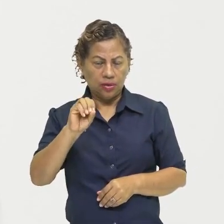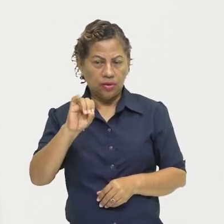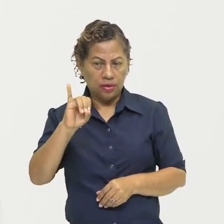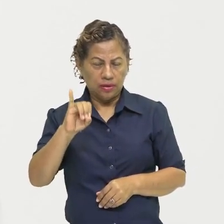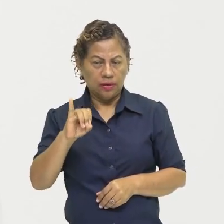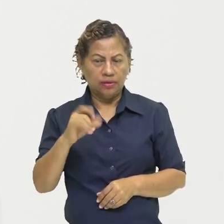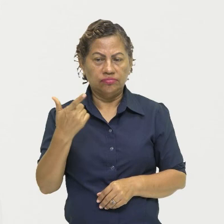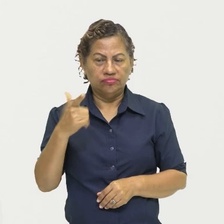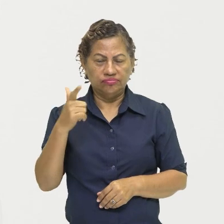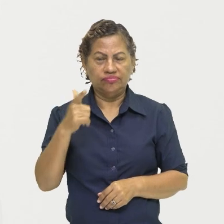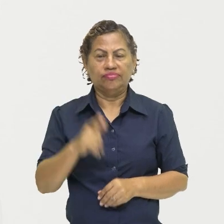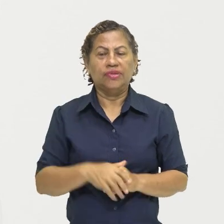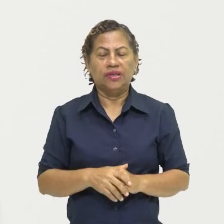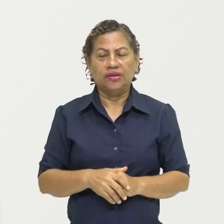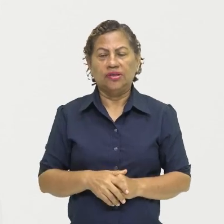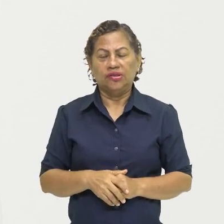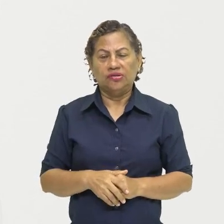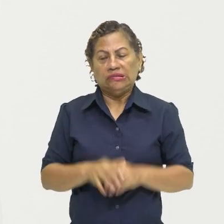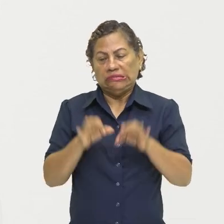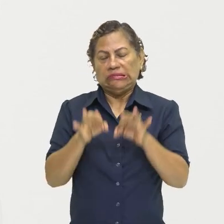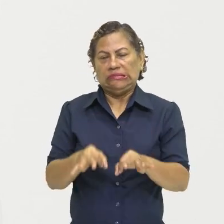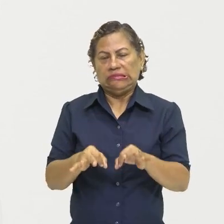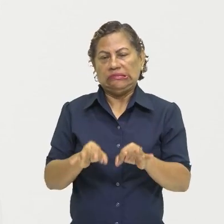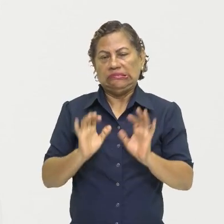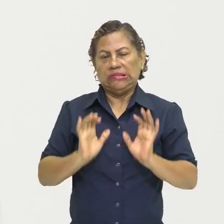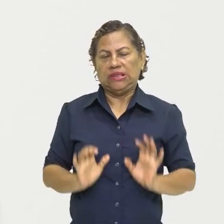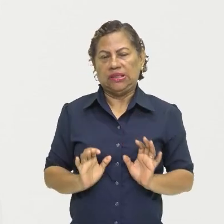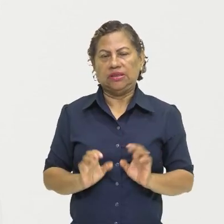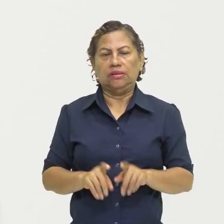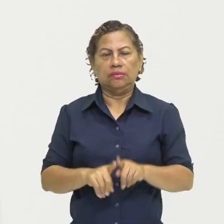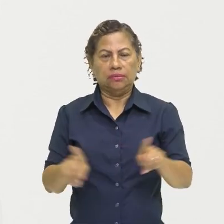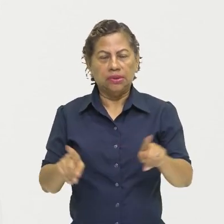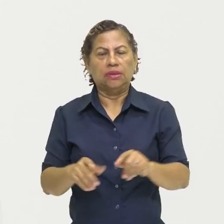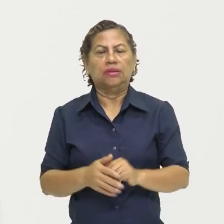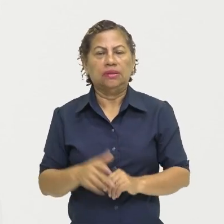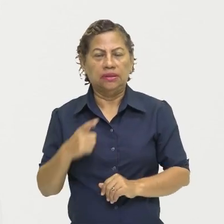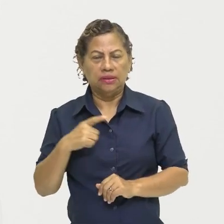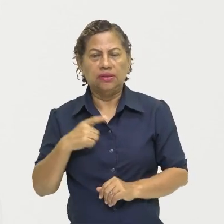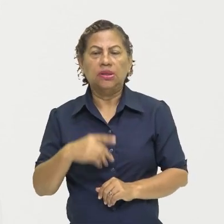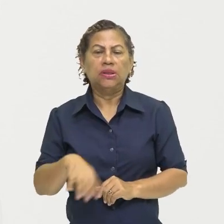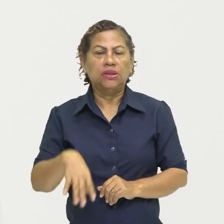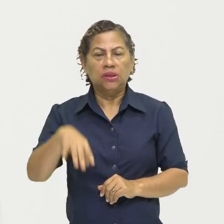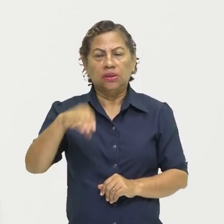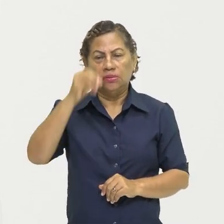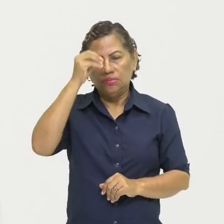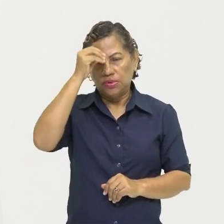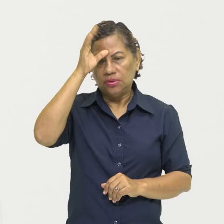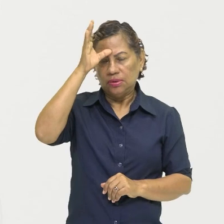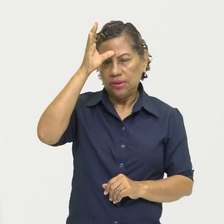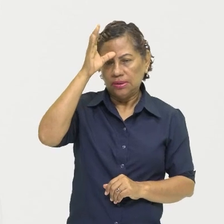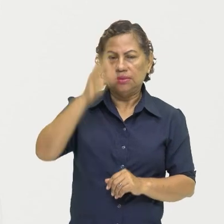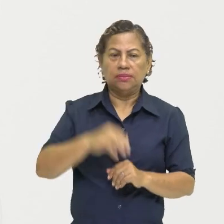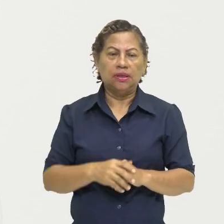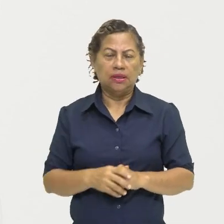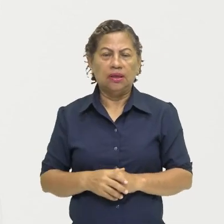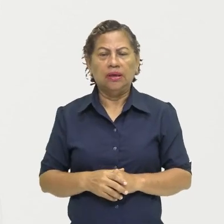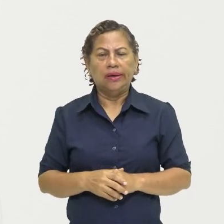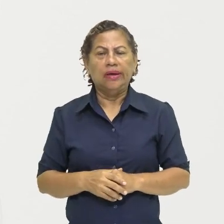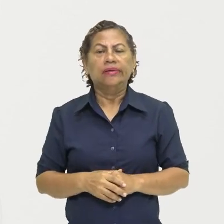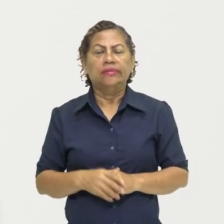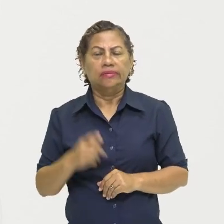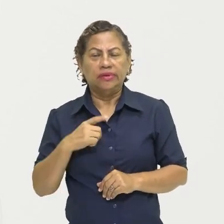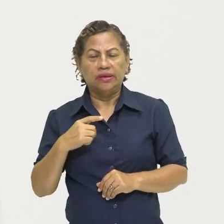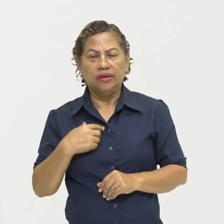Mário de Andrade acerca das lendas e dos mitos indígenas, das tradições populares, né, dos temas